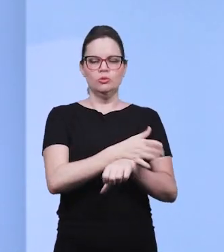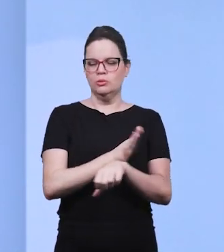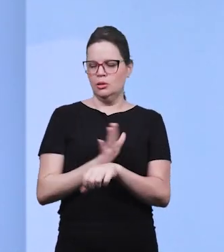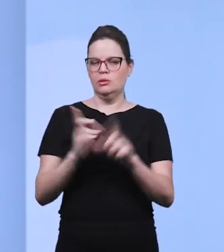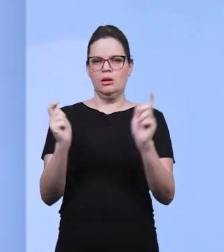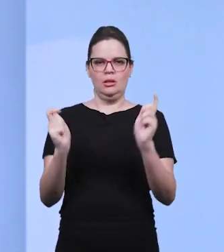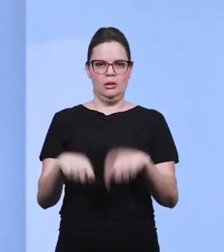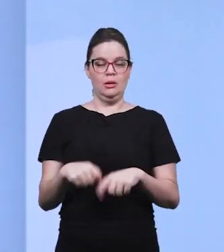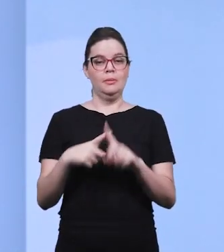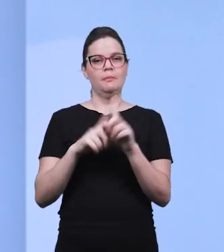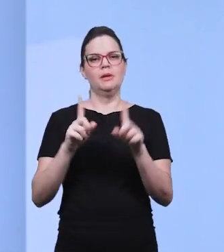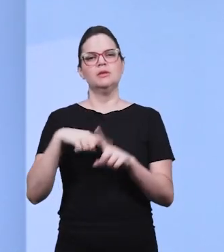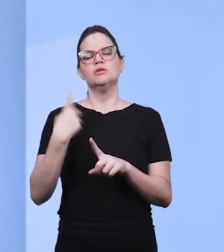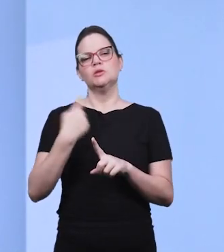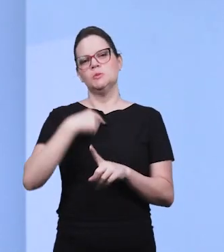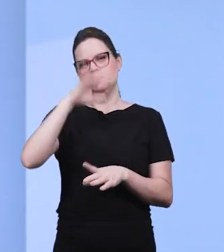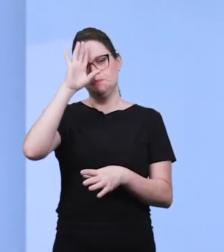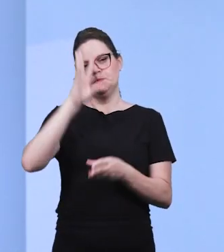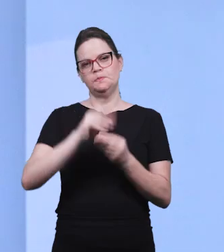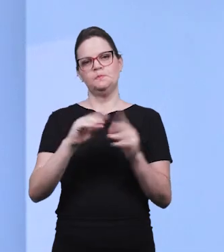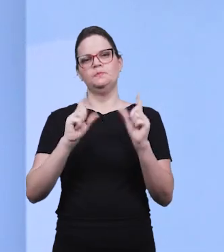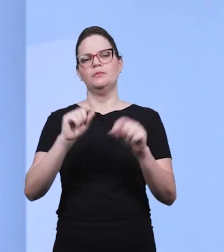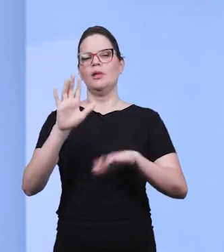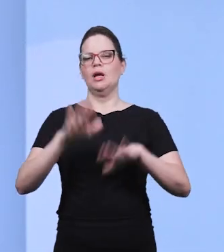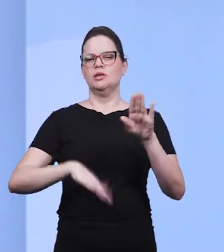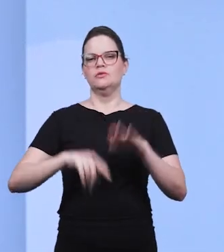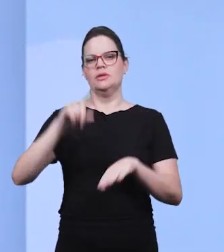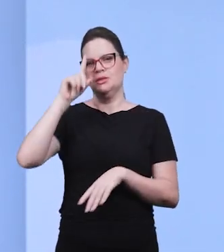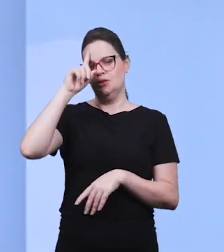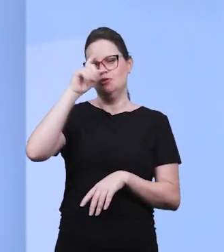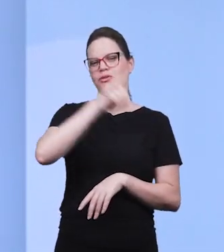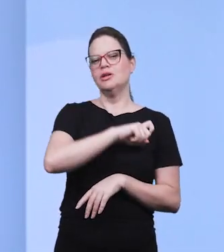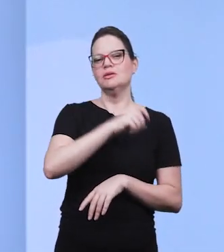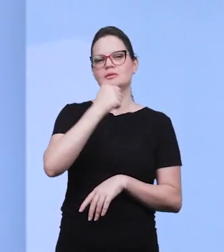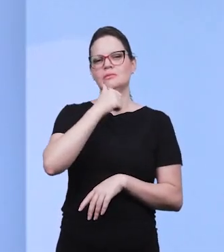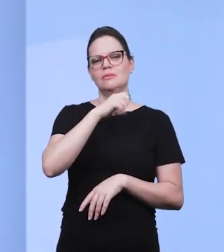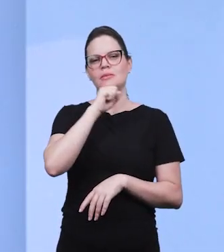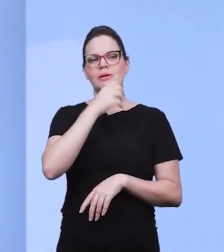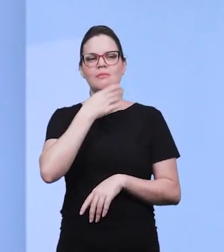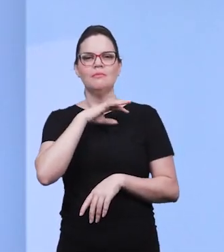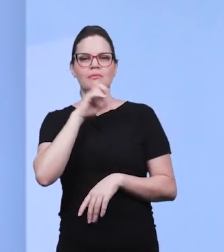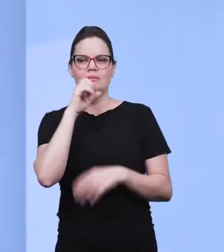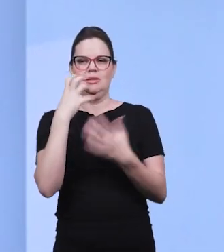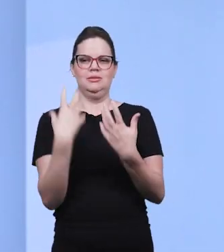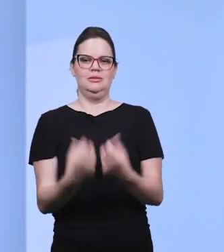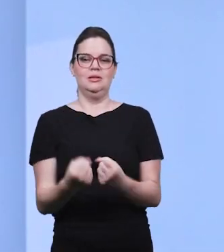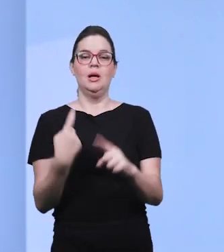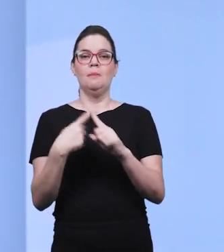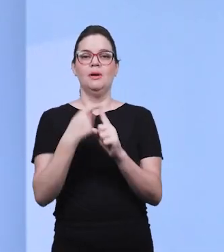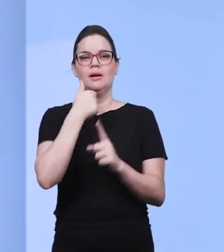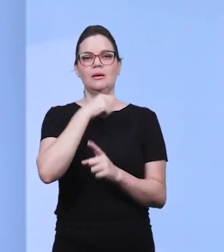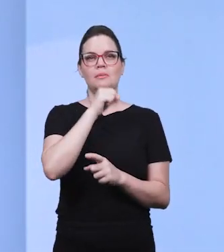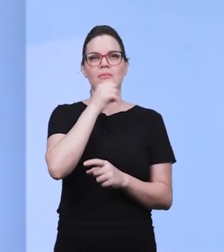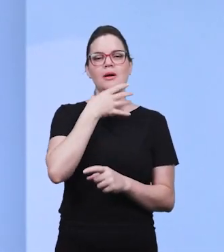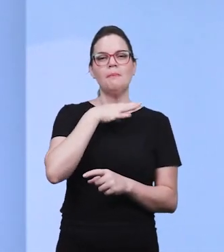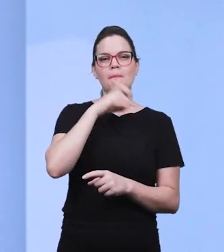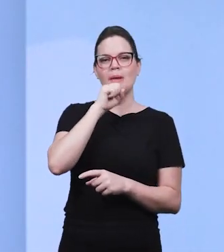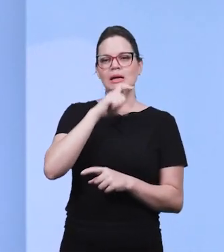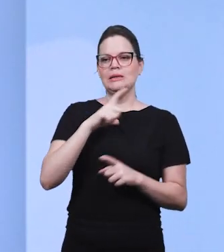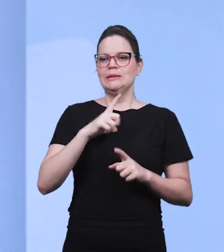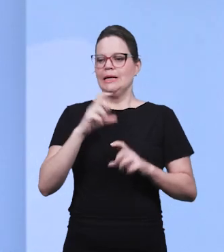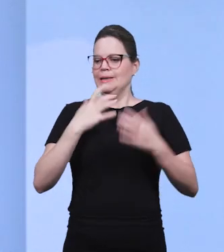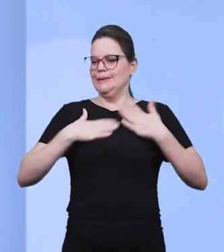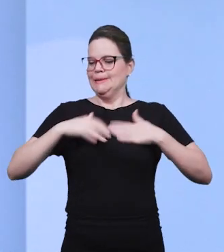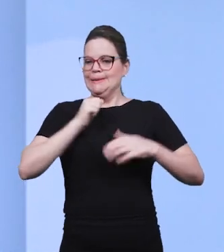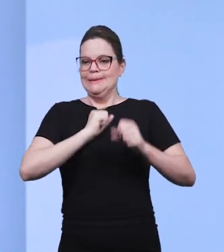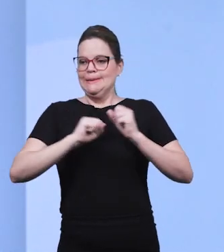nós compreendemos que muitas vezes é difícil, ou para o pai ou para a mãe. Né? São muitas expectativas ali diante de uma